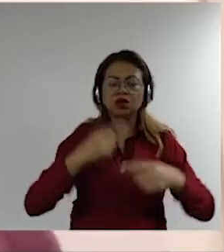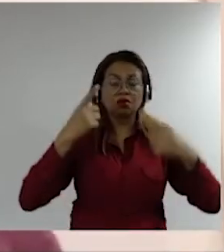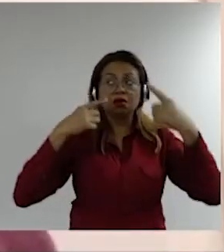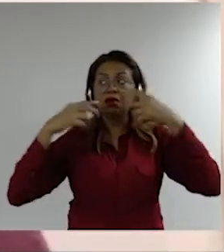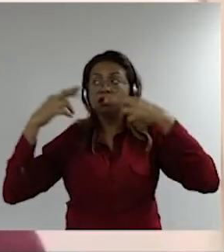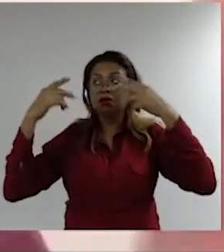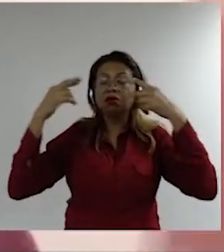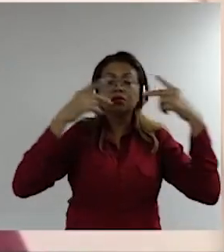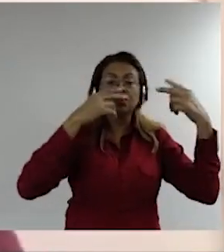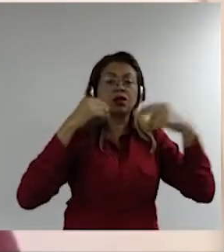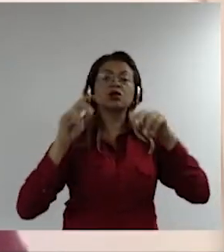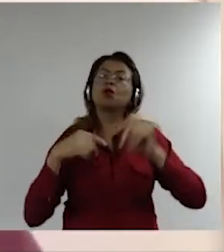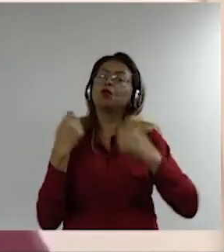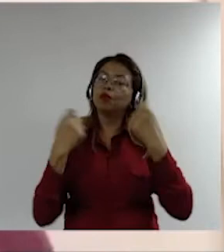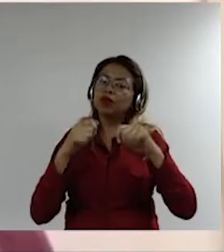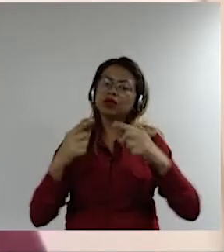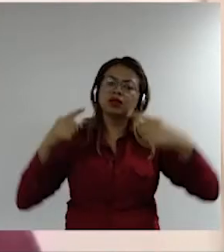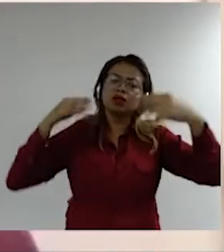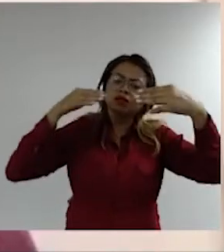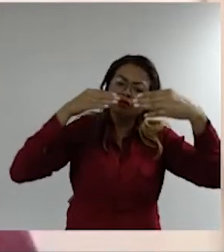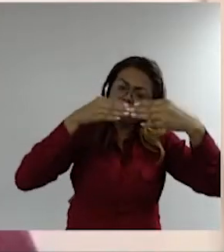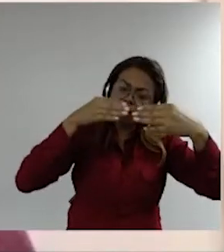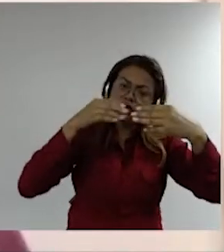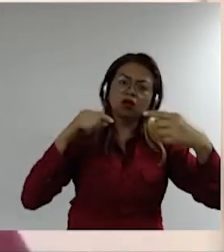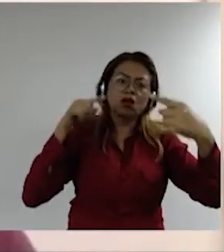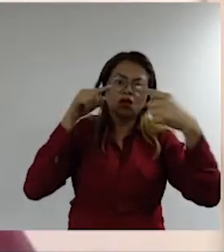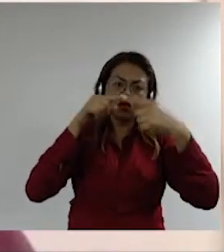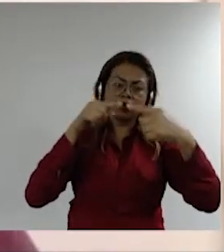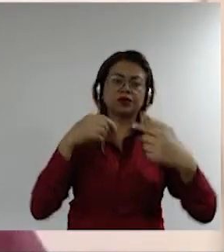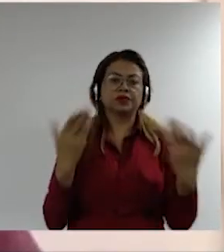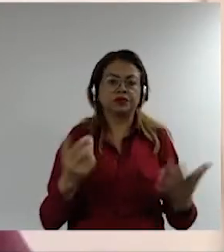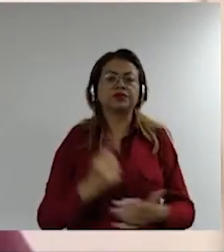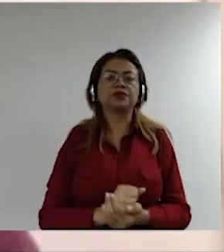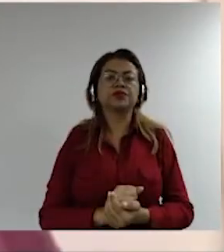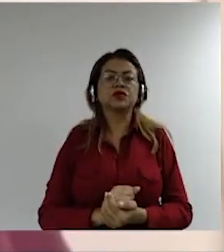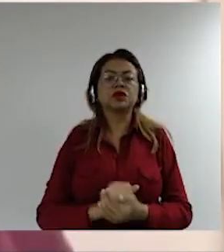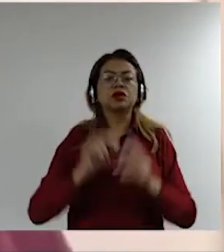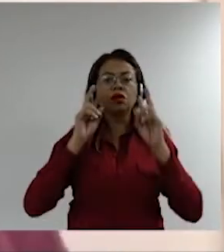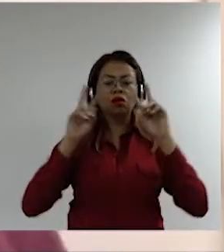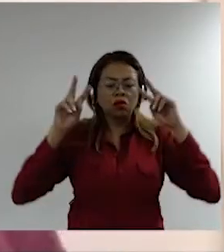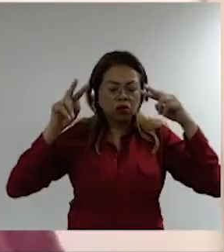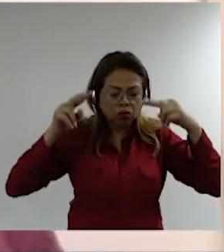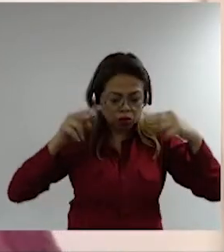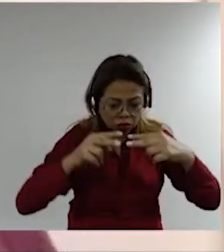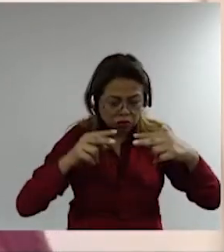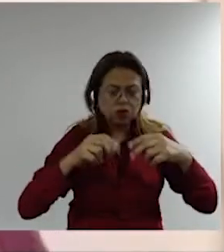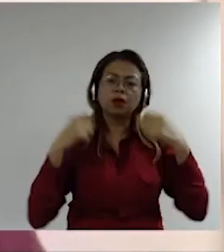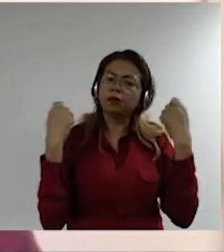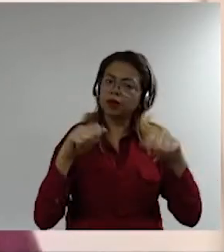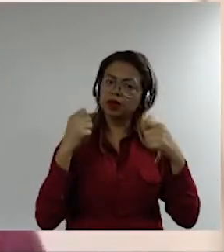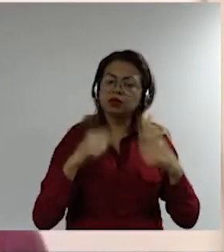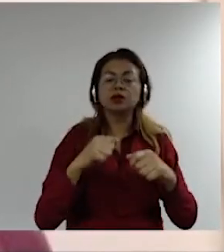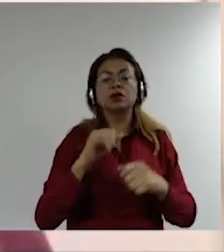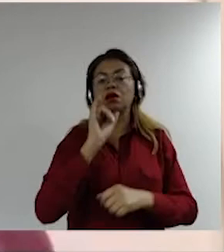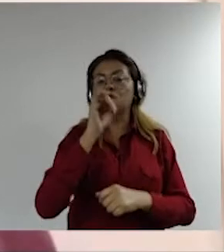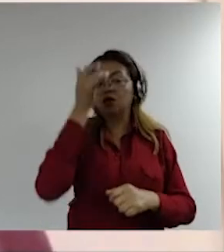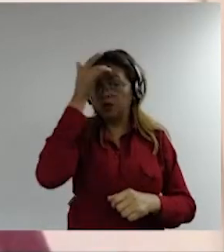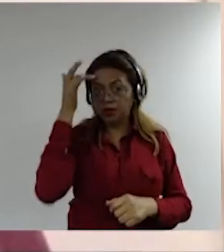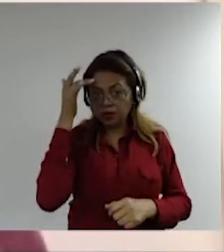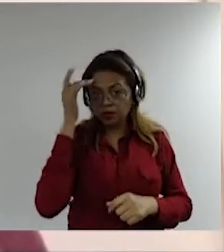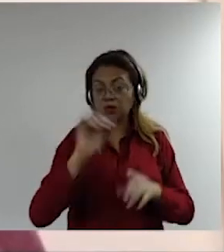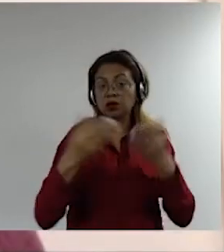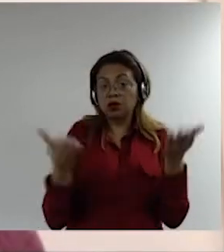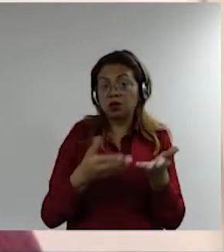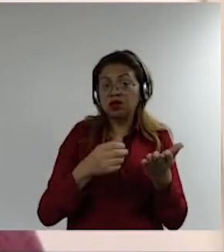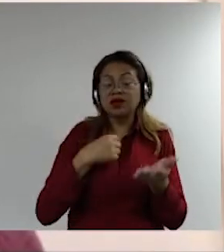para recuperar, foco nas disciplinas e conteúdos centrais, não é? Como nós vimos agora, as pessoas que não estão alfabetizadas, não têm